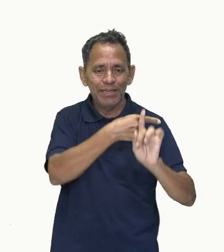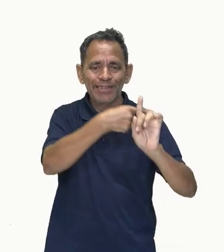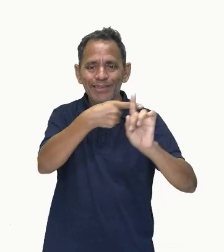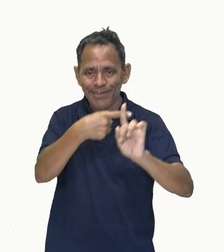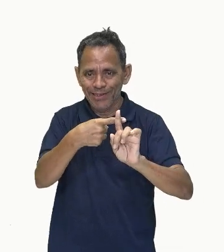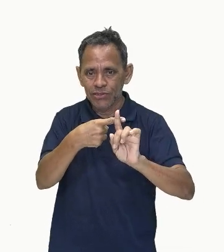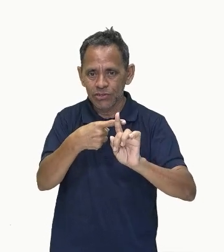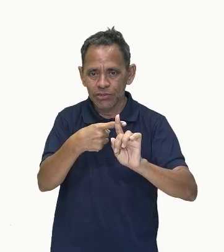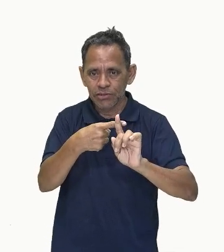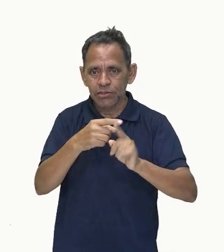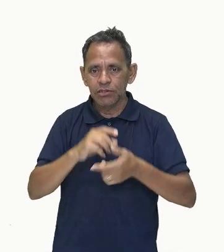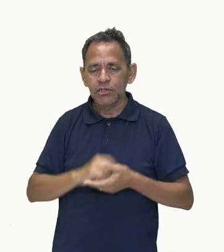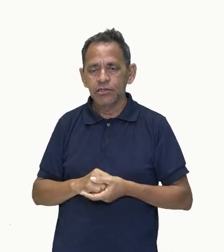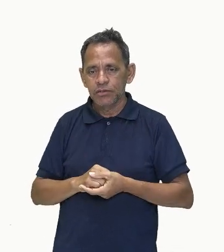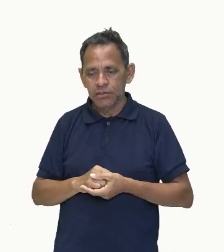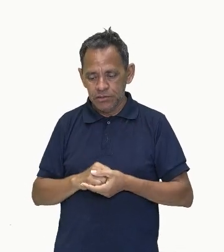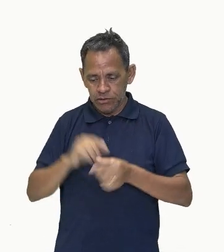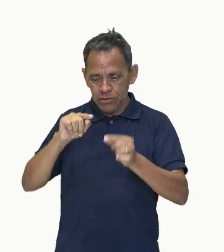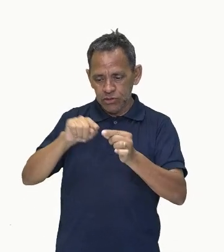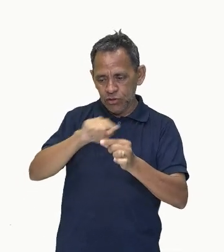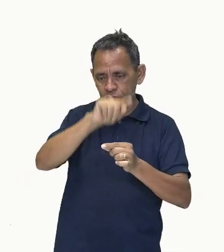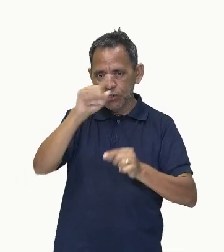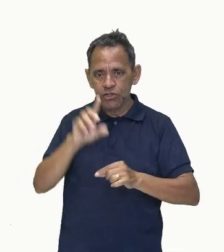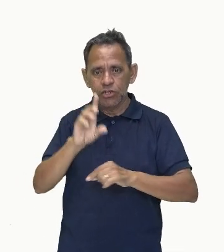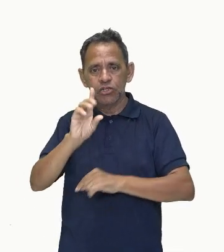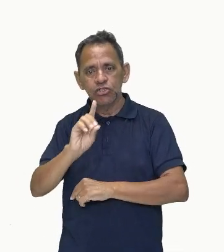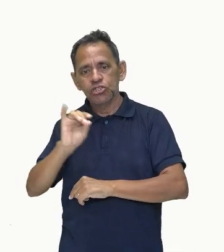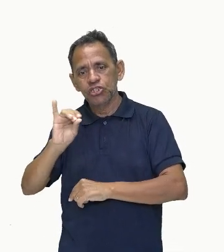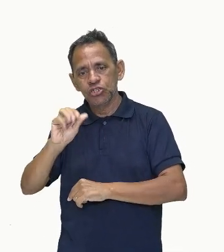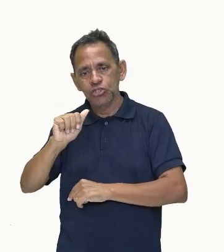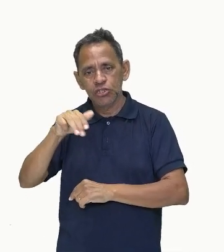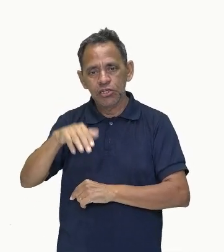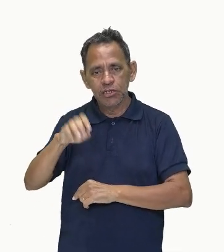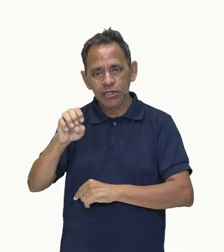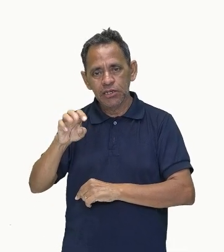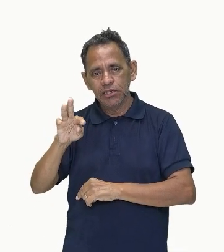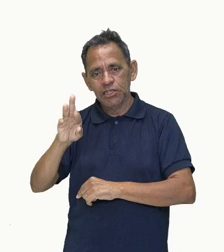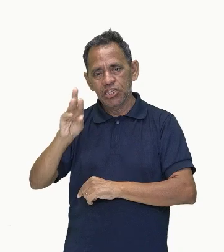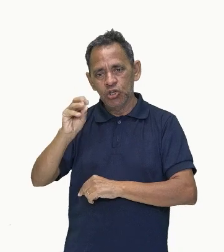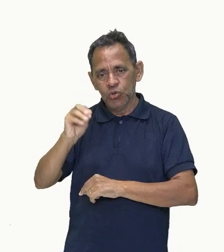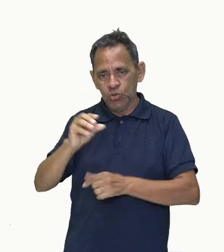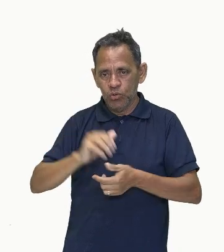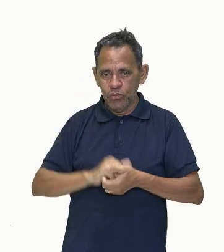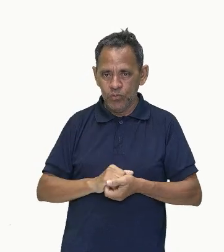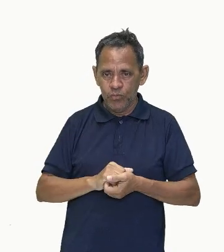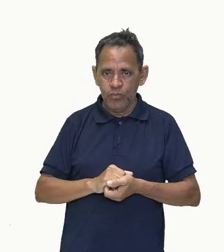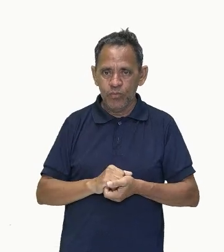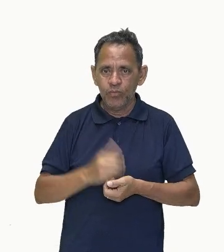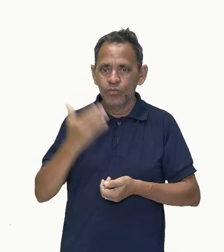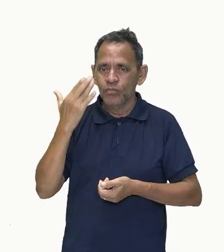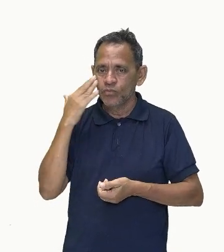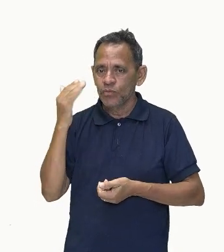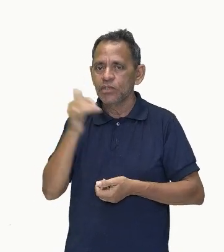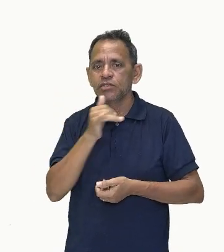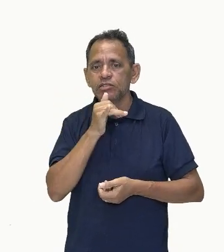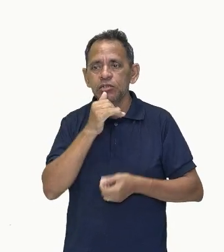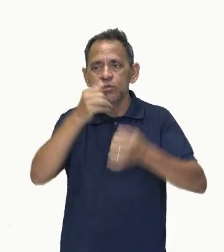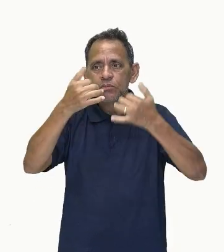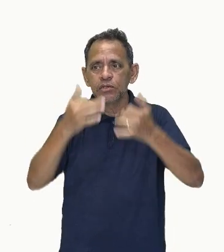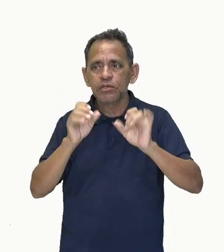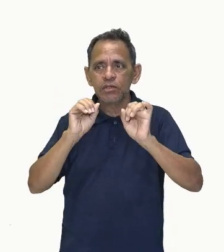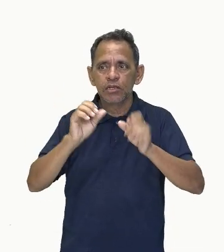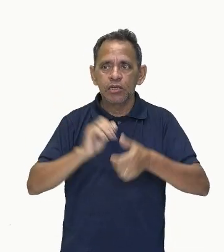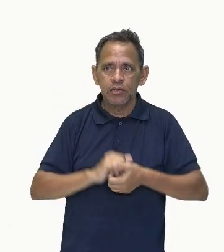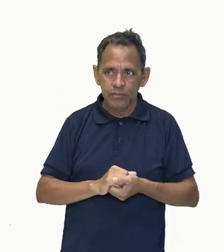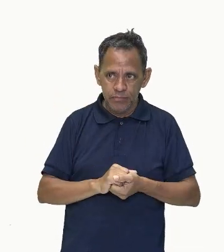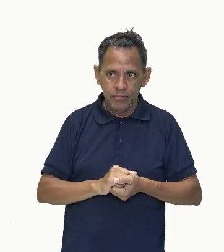do centro da circunferência e vai até a extremidade dela. Então, nesse caso, como ele está falando aqui, como ele está falando não,